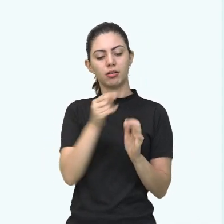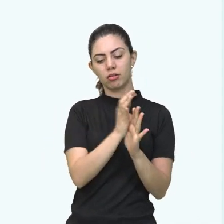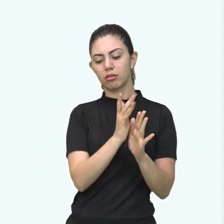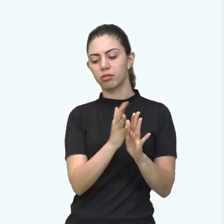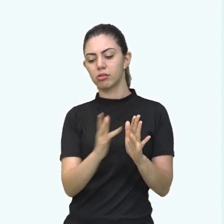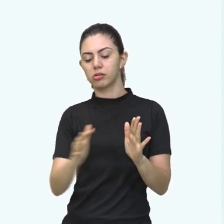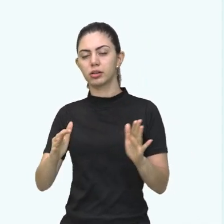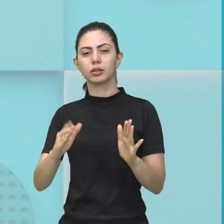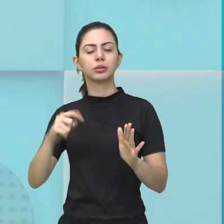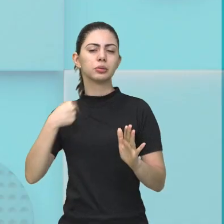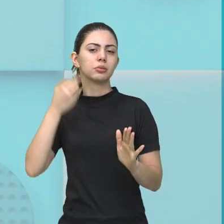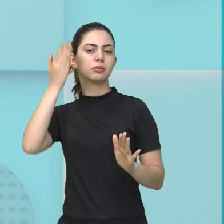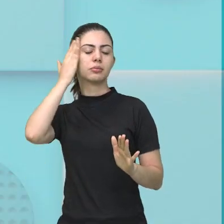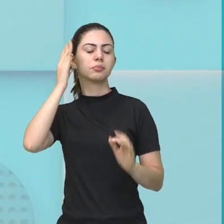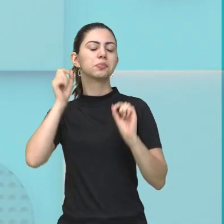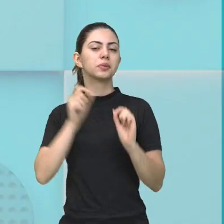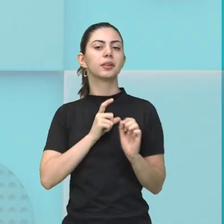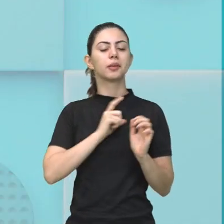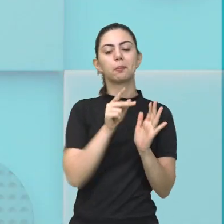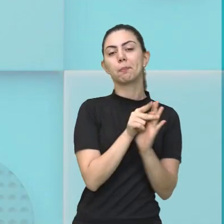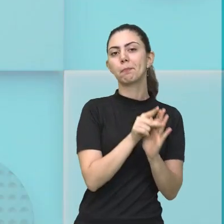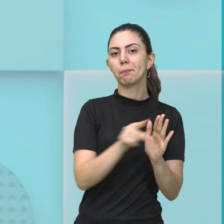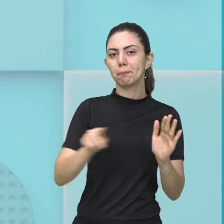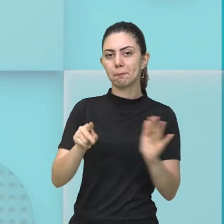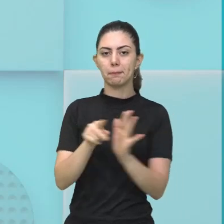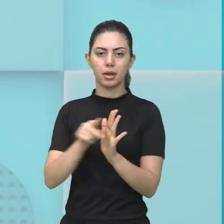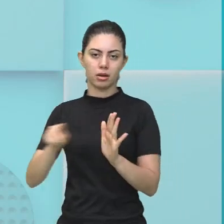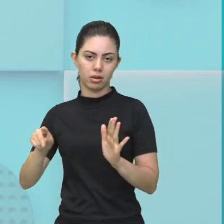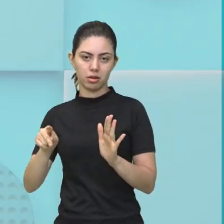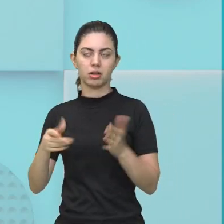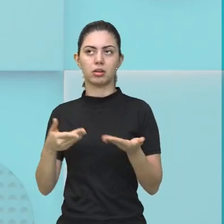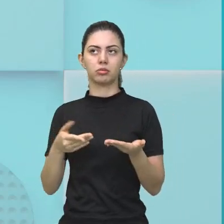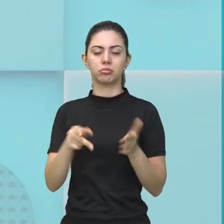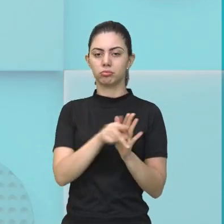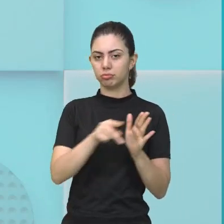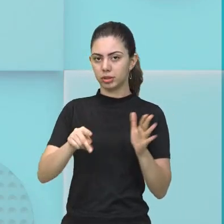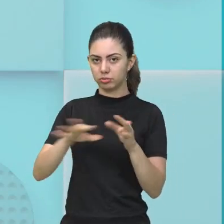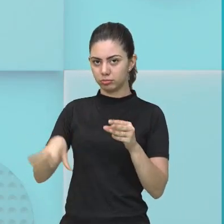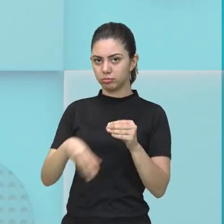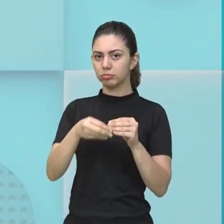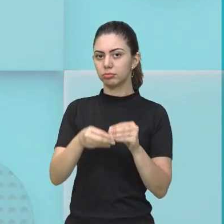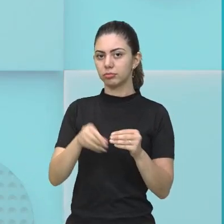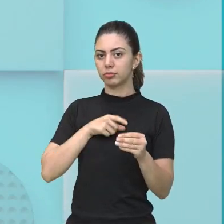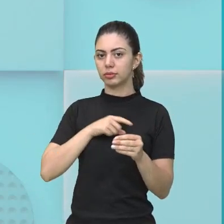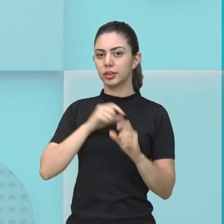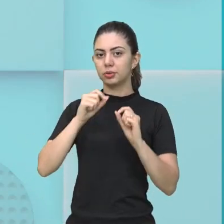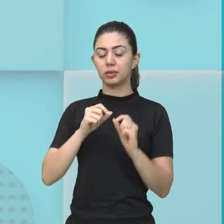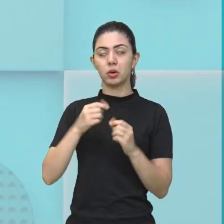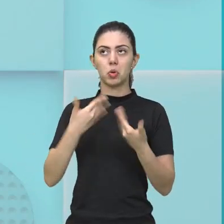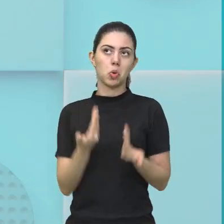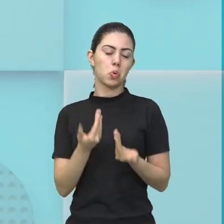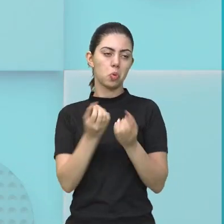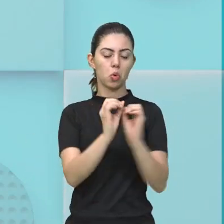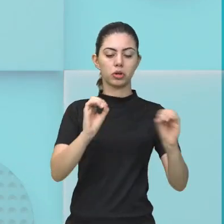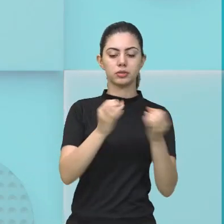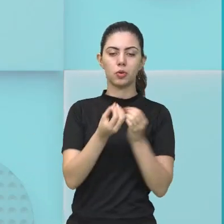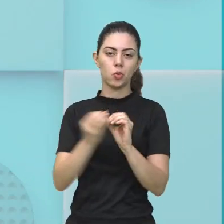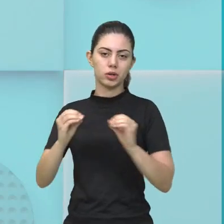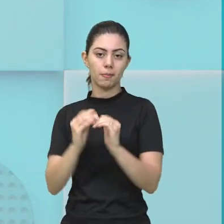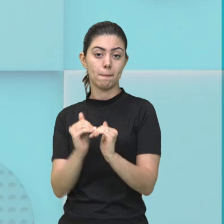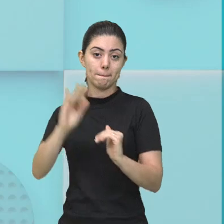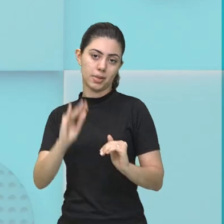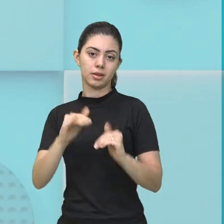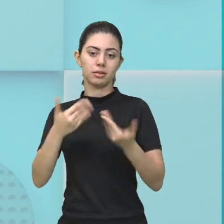quando nós temos os períodos, quando a gente tem períodos compostos, a gente tem mais de uma oração, a gente tem essa